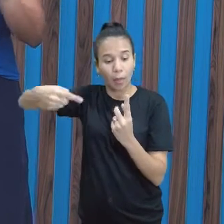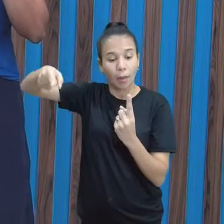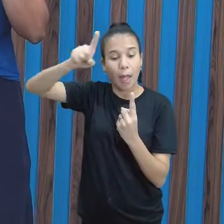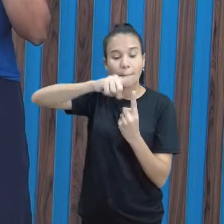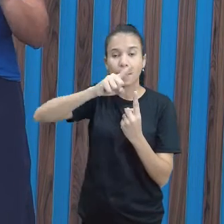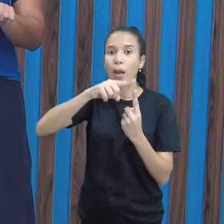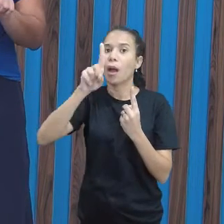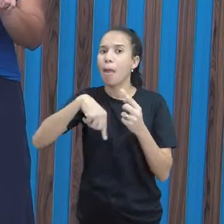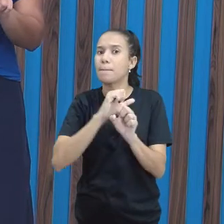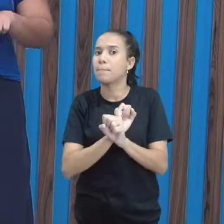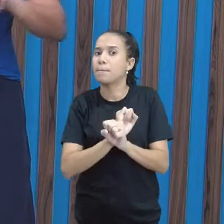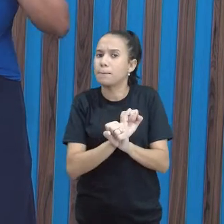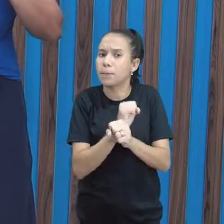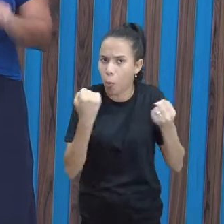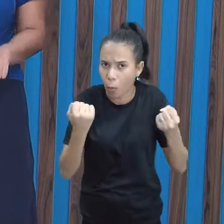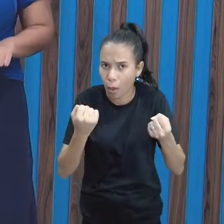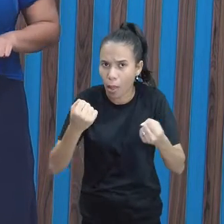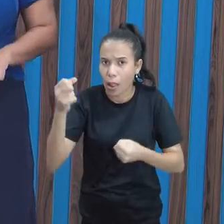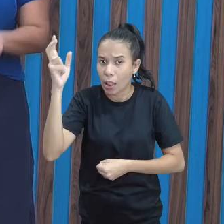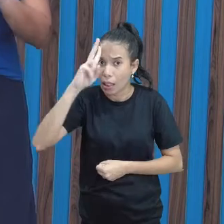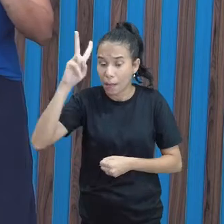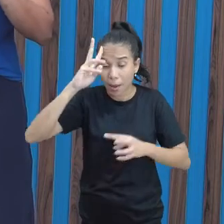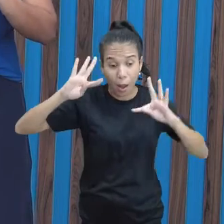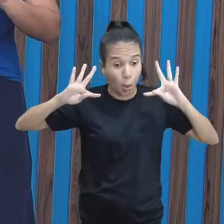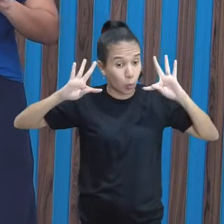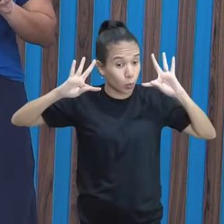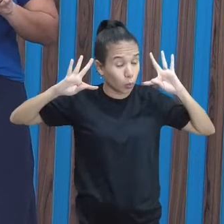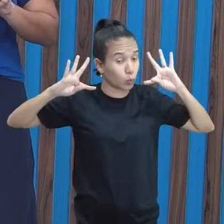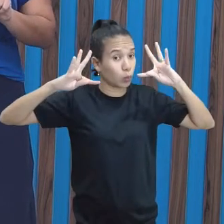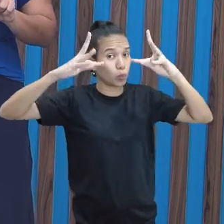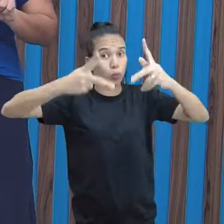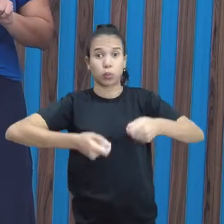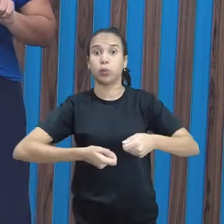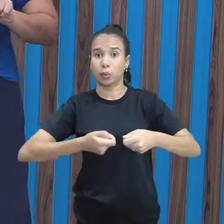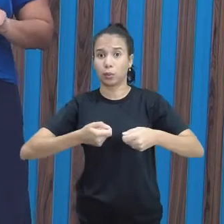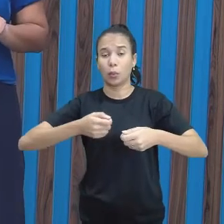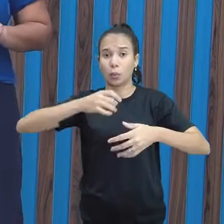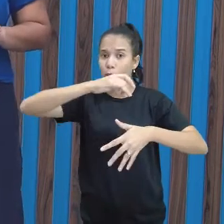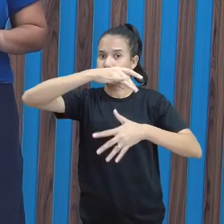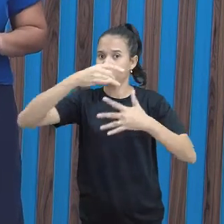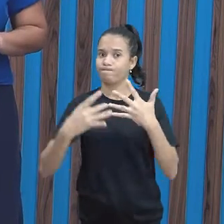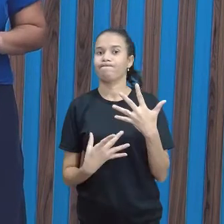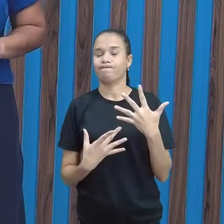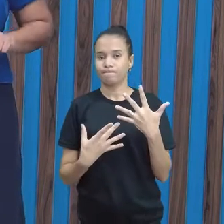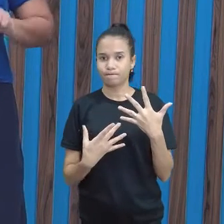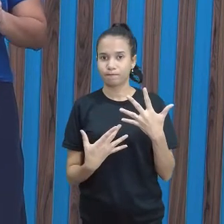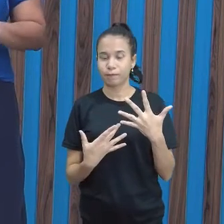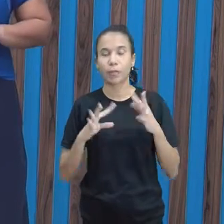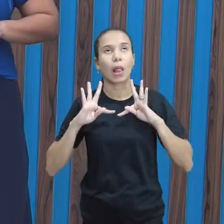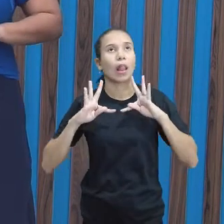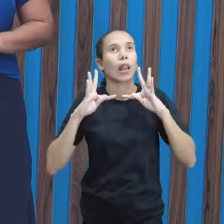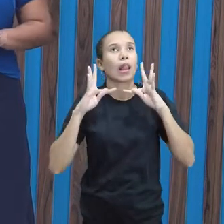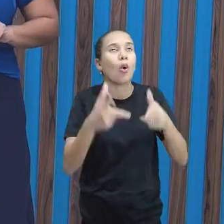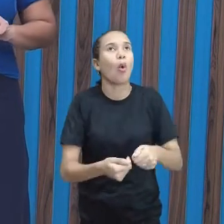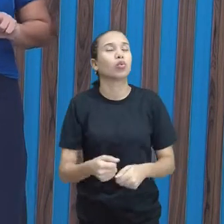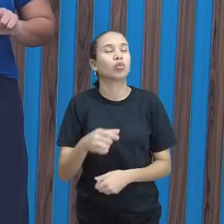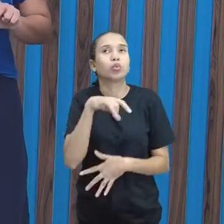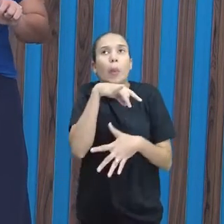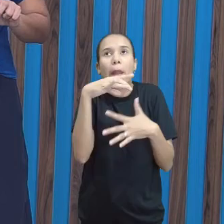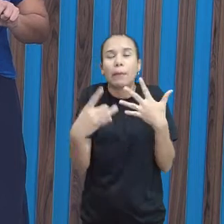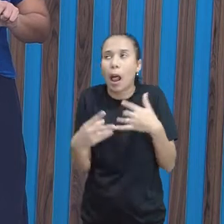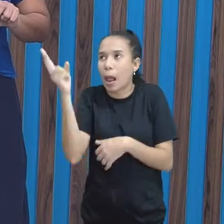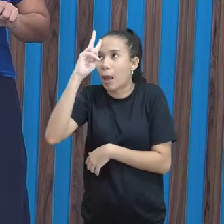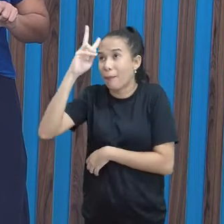é impossível dar conta de recordar de tudo. Dar conta de lembrar de